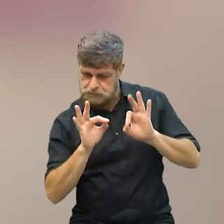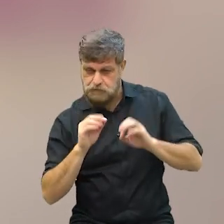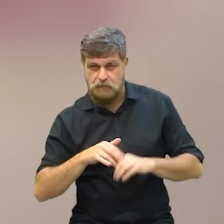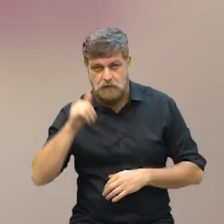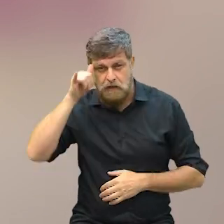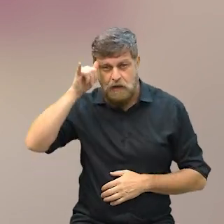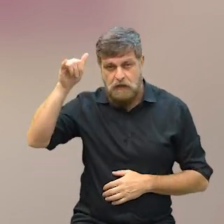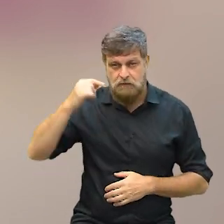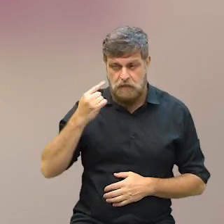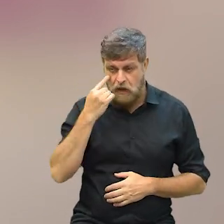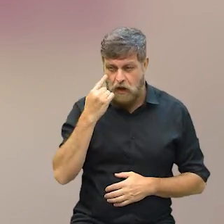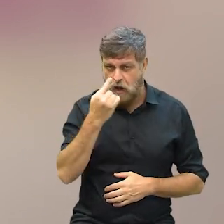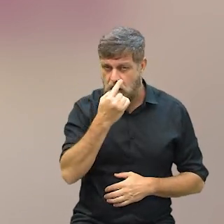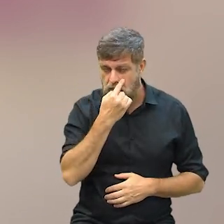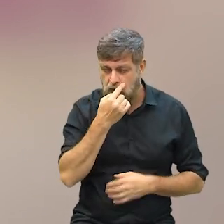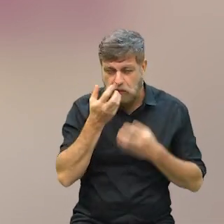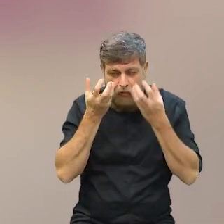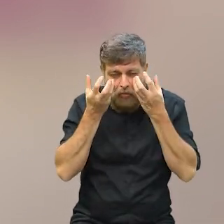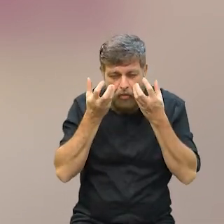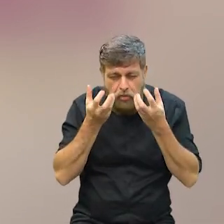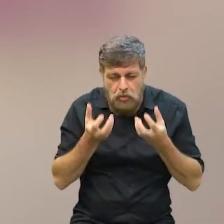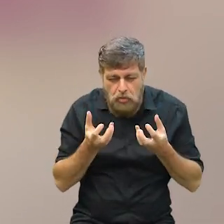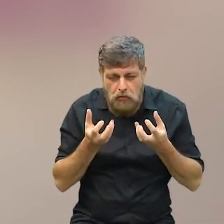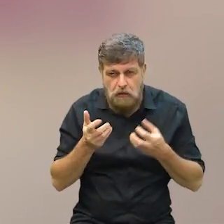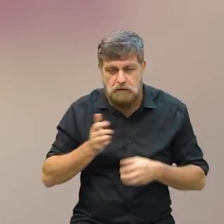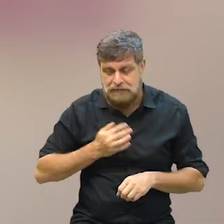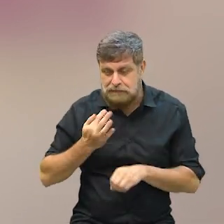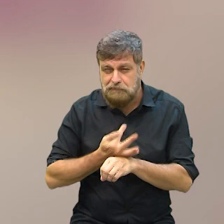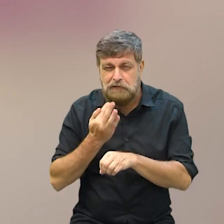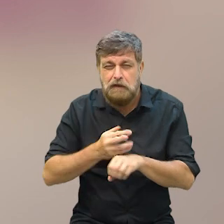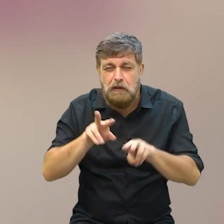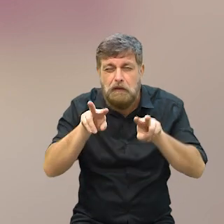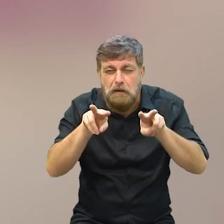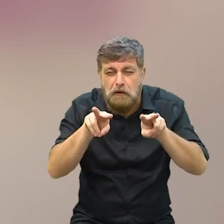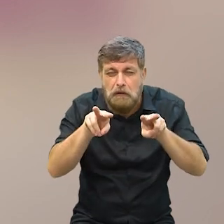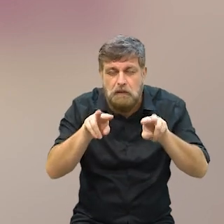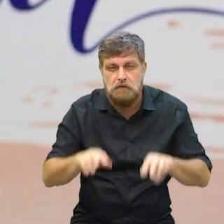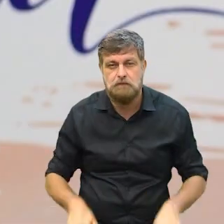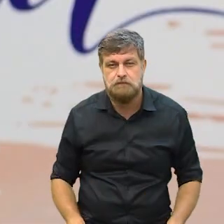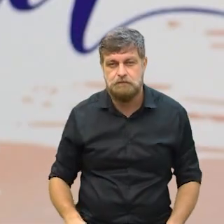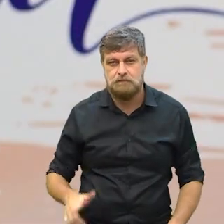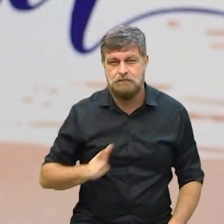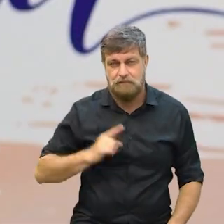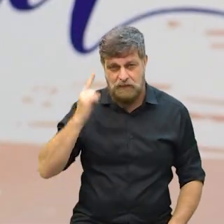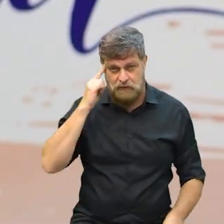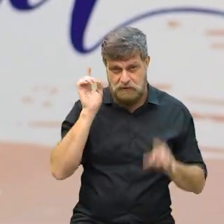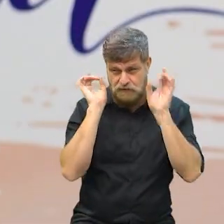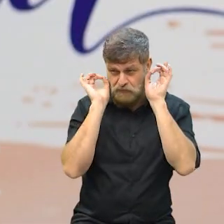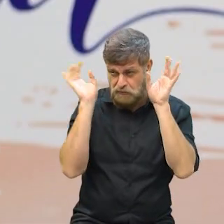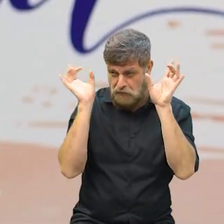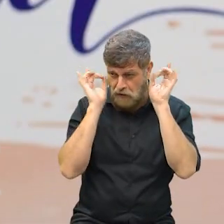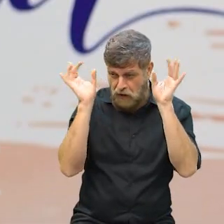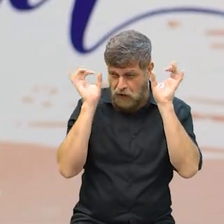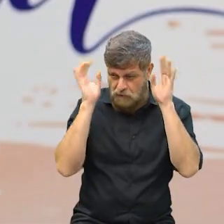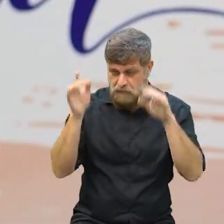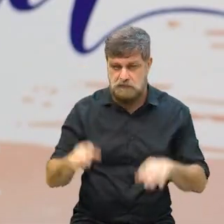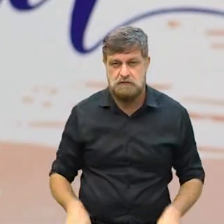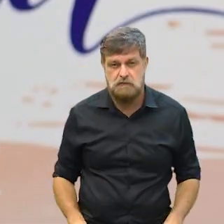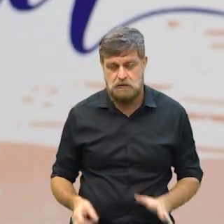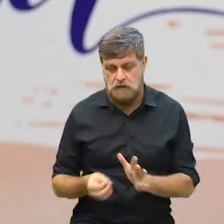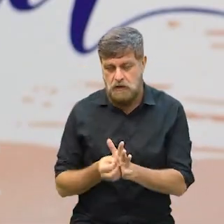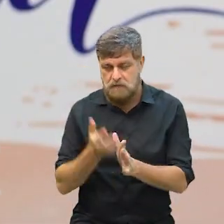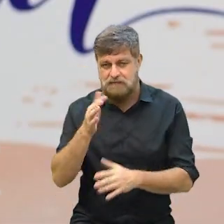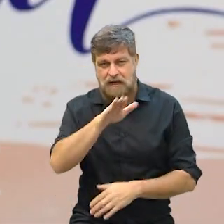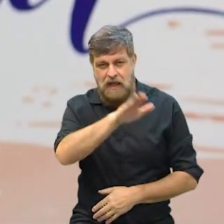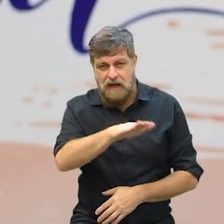e evitar a astenopia, que é o cansaço visual aos esforços visuais. Você falou em dor de cabeça.